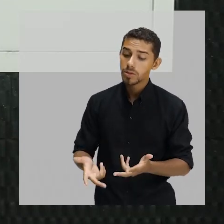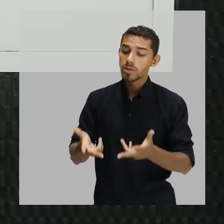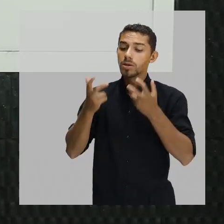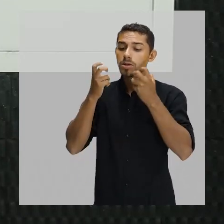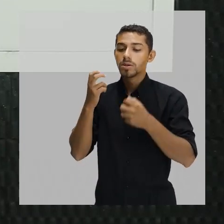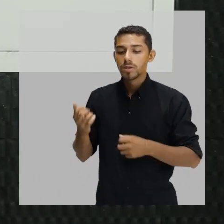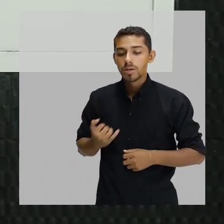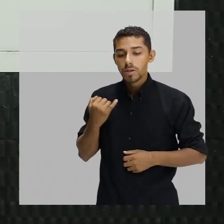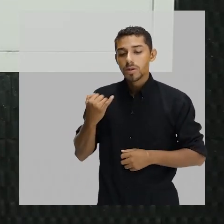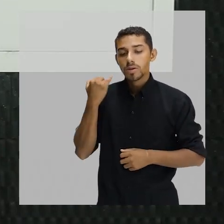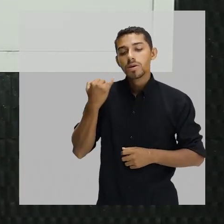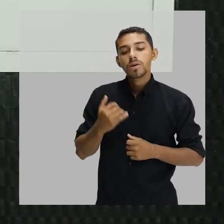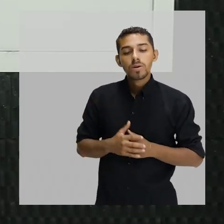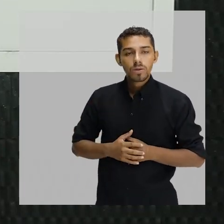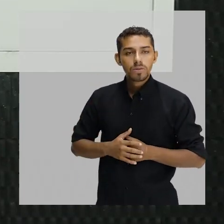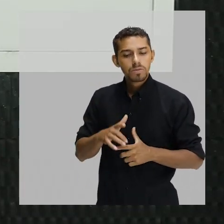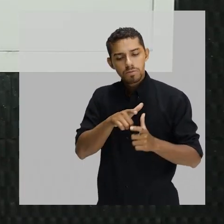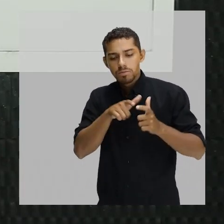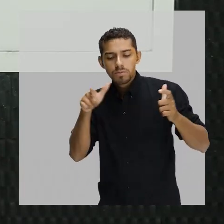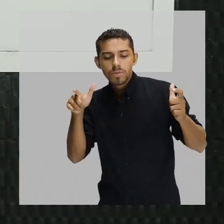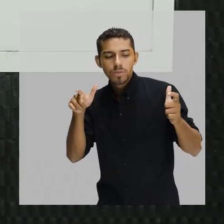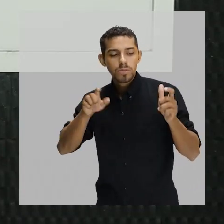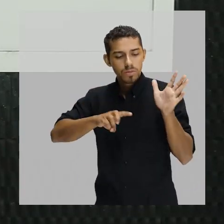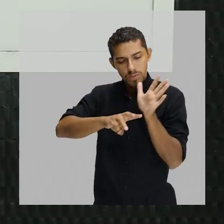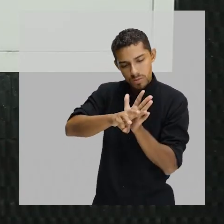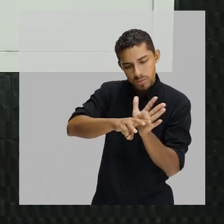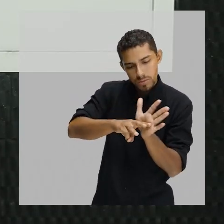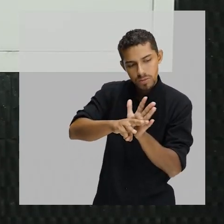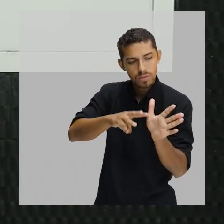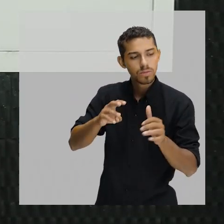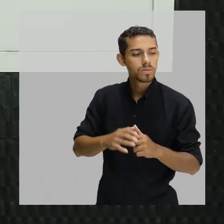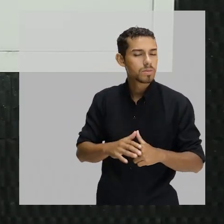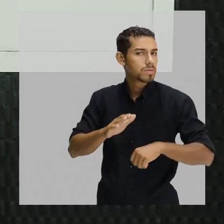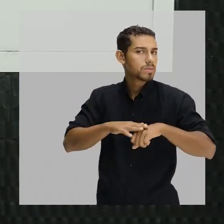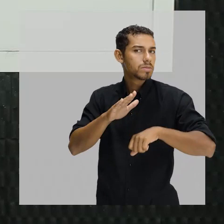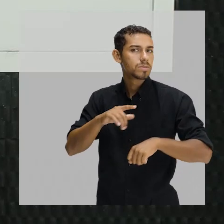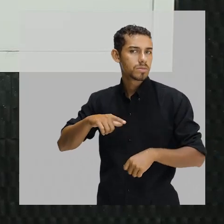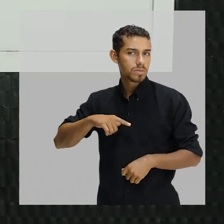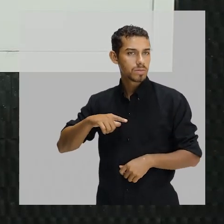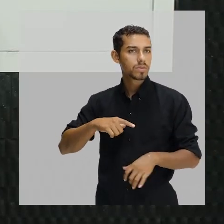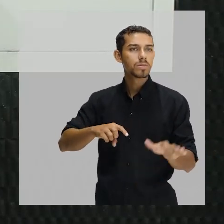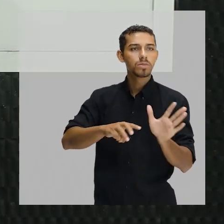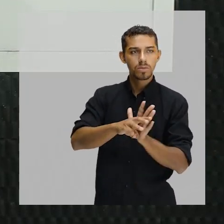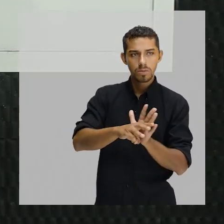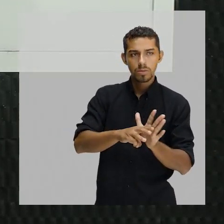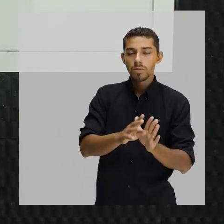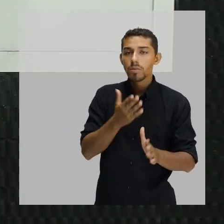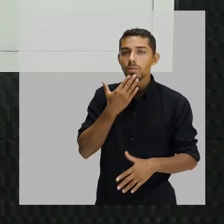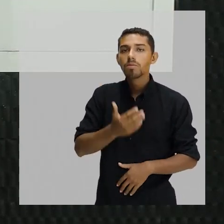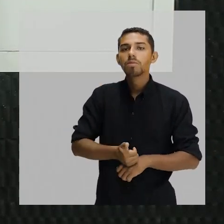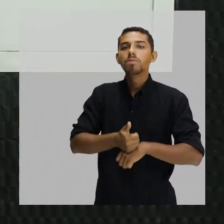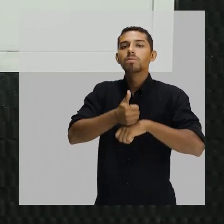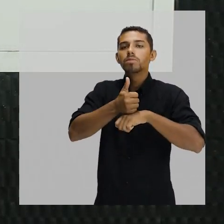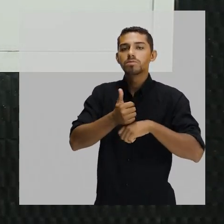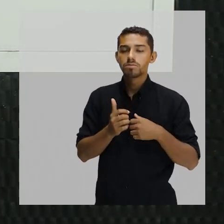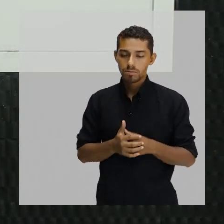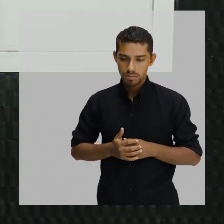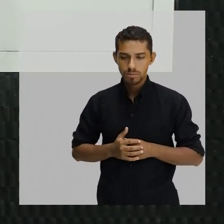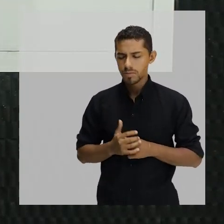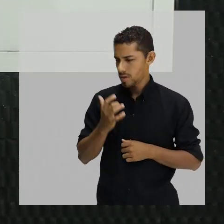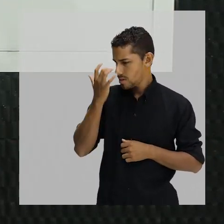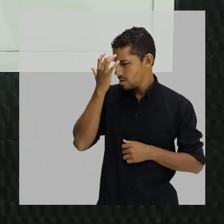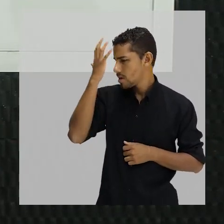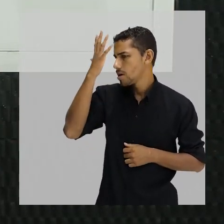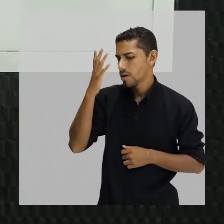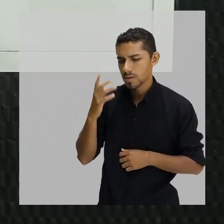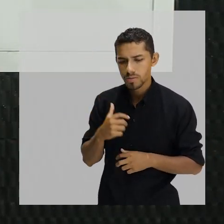coisa importante. Quanto maior o método, quanto mais temos o método, melhor, mais